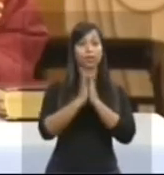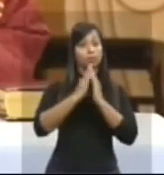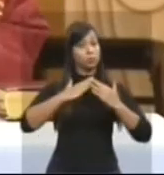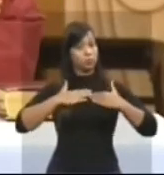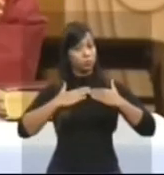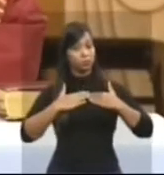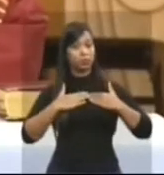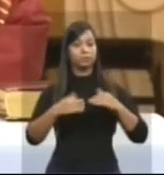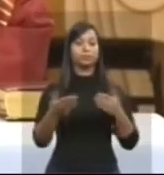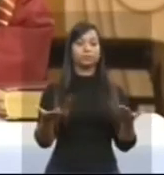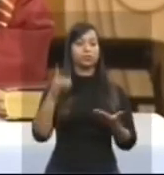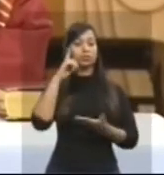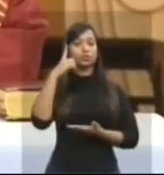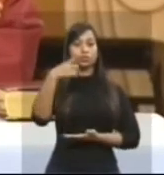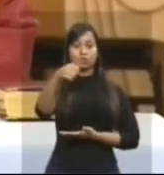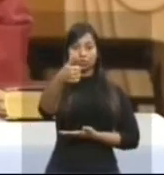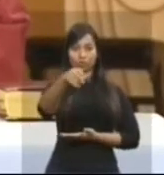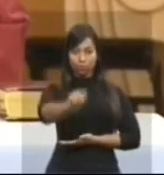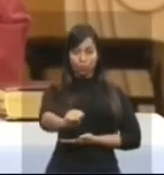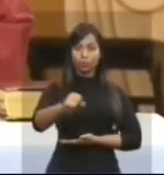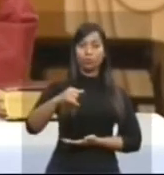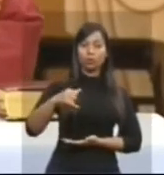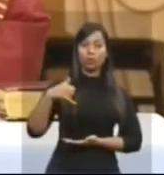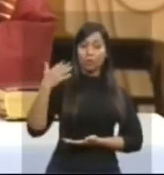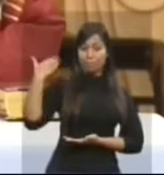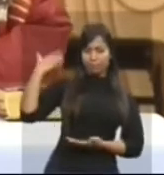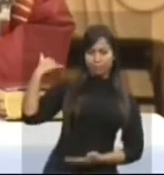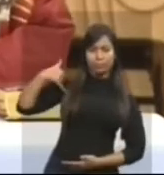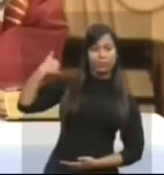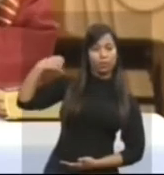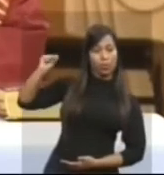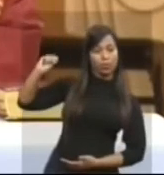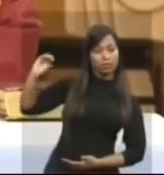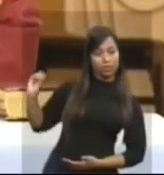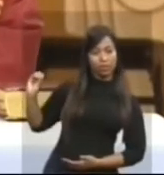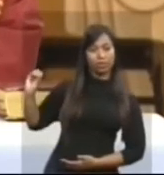mim e no dia 18 completei meus 80 anos de